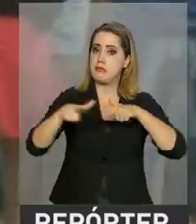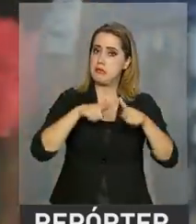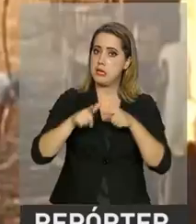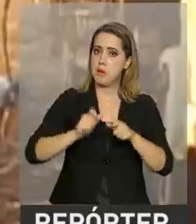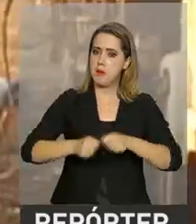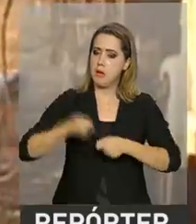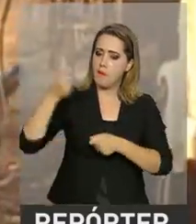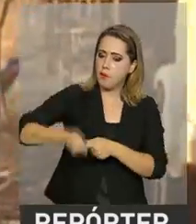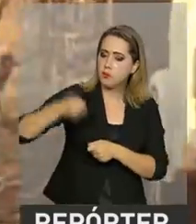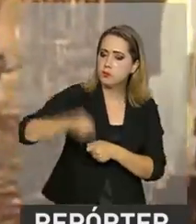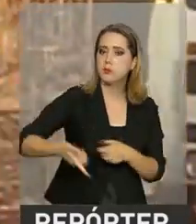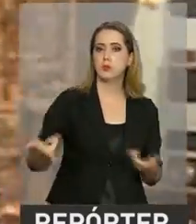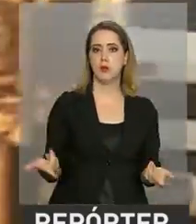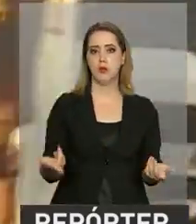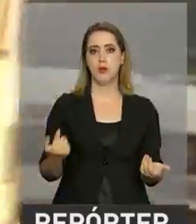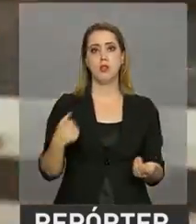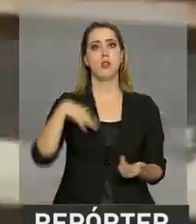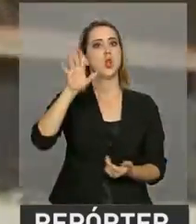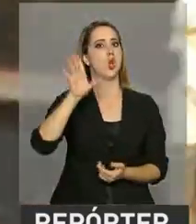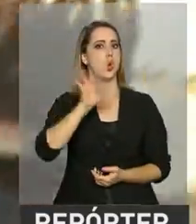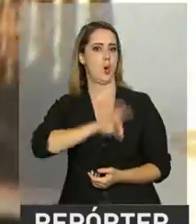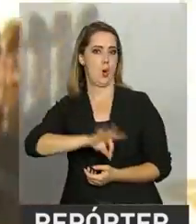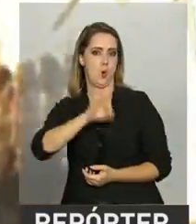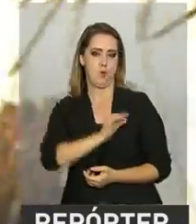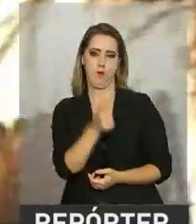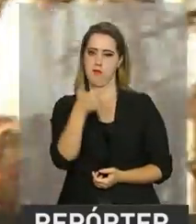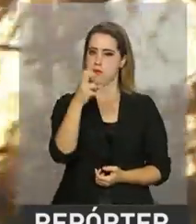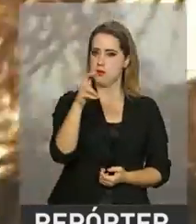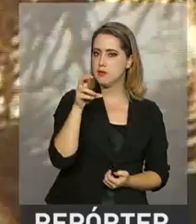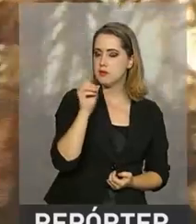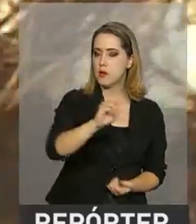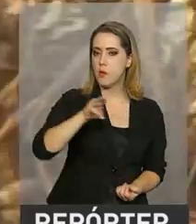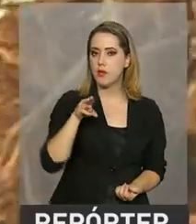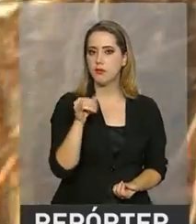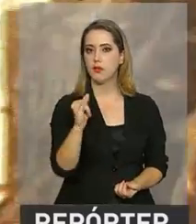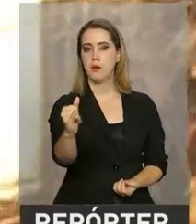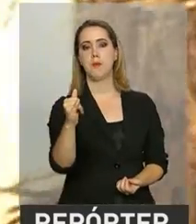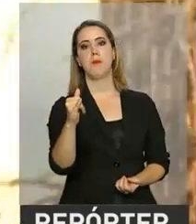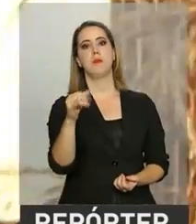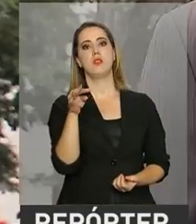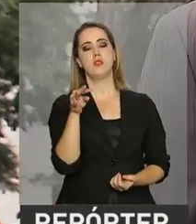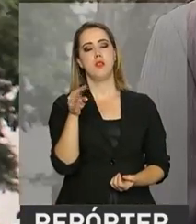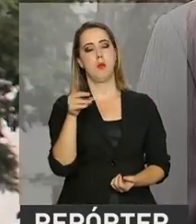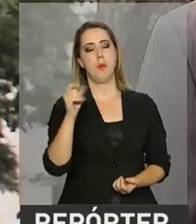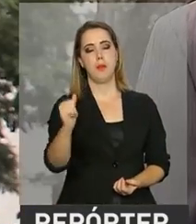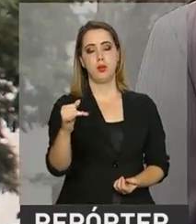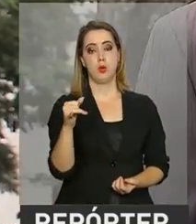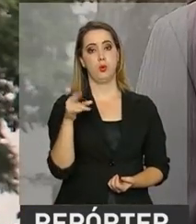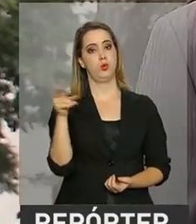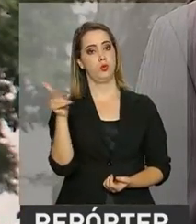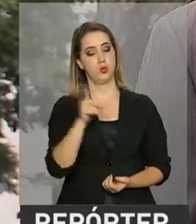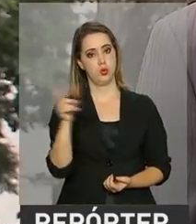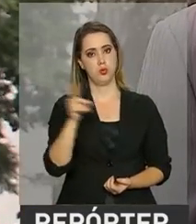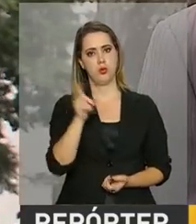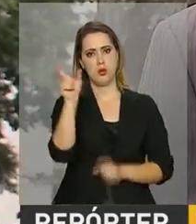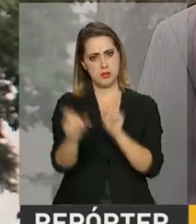atividade ilegal gera lucro de 150 bilhões de dólares por ano aos exploradores. No Brasil,